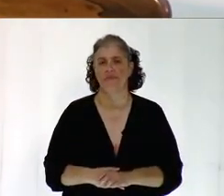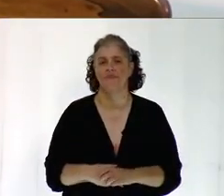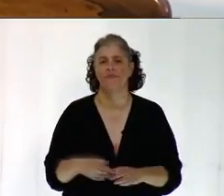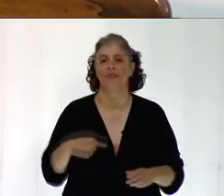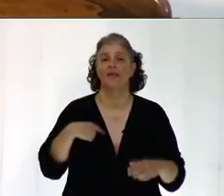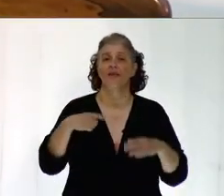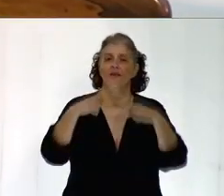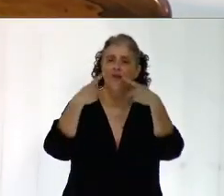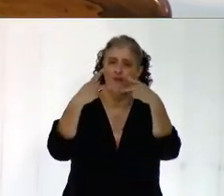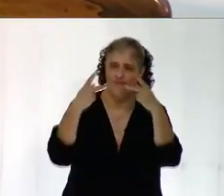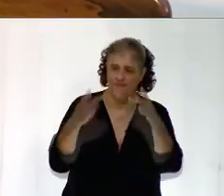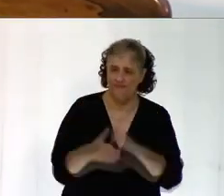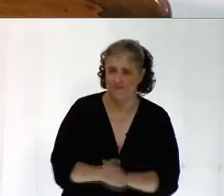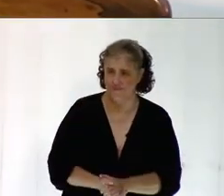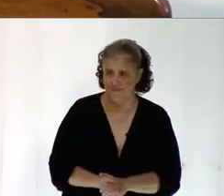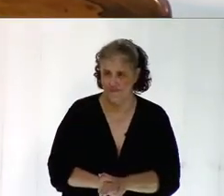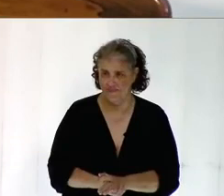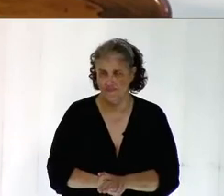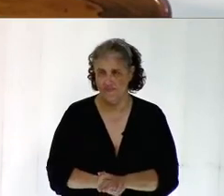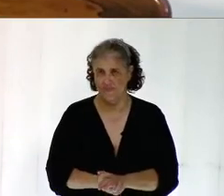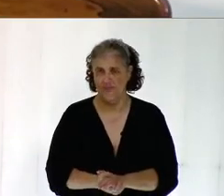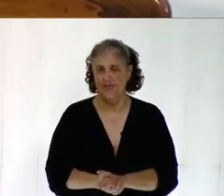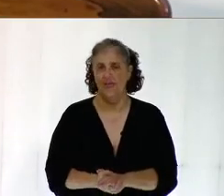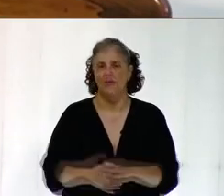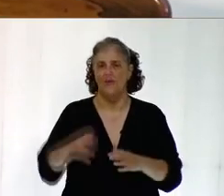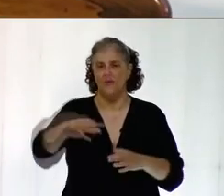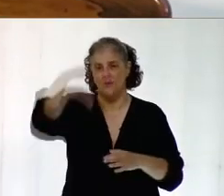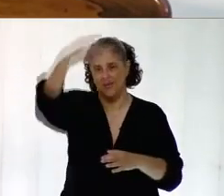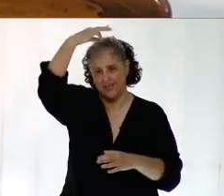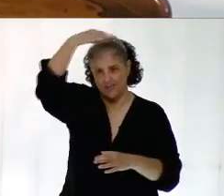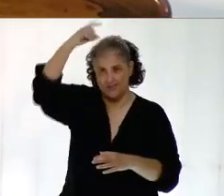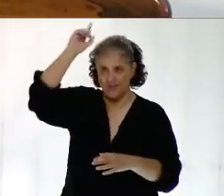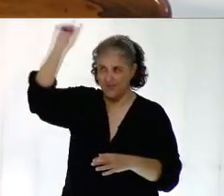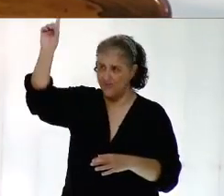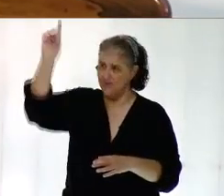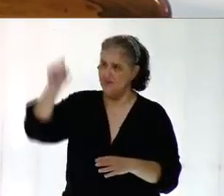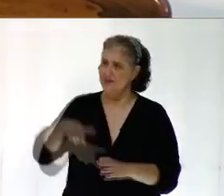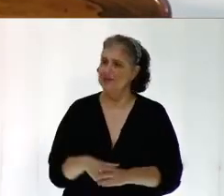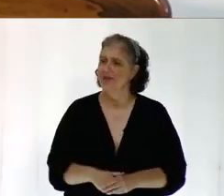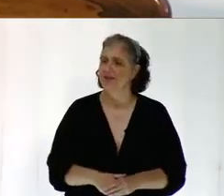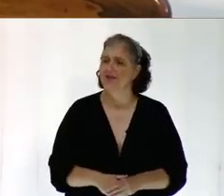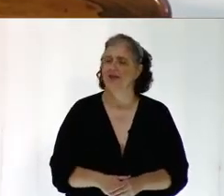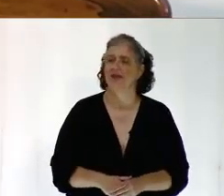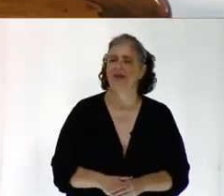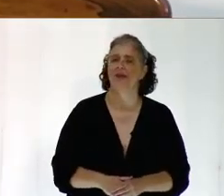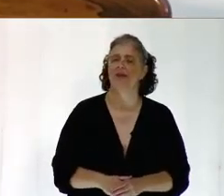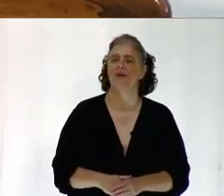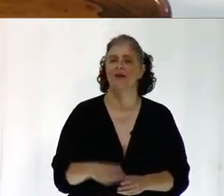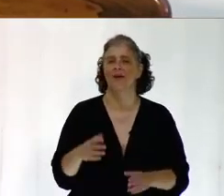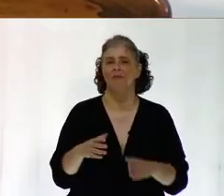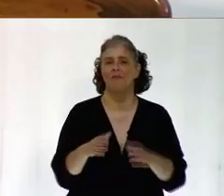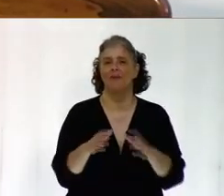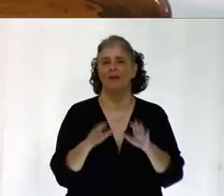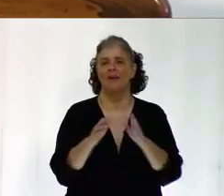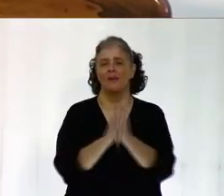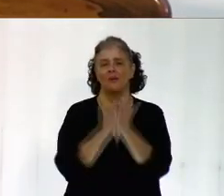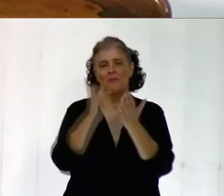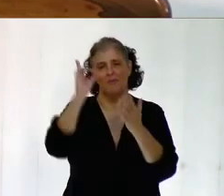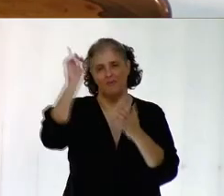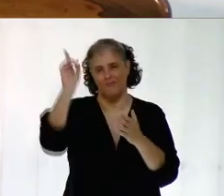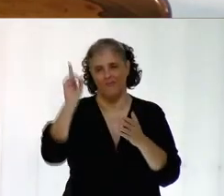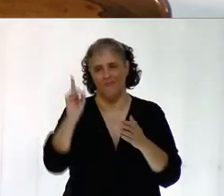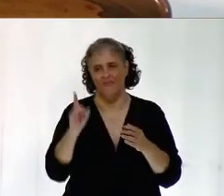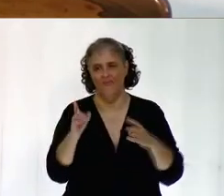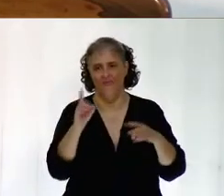estou pensativo se o espírito de deus atua no meio do seu povo é por sua palavra em